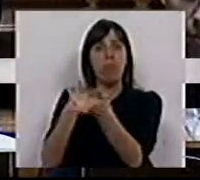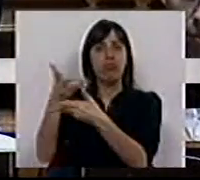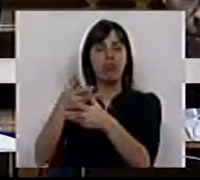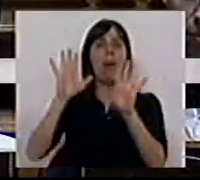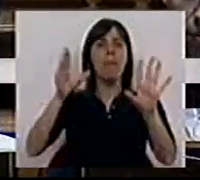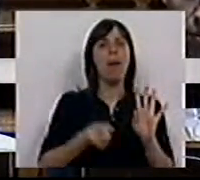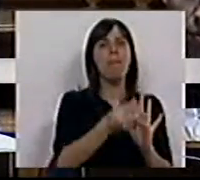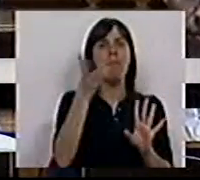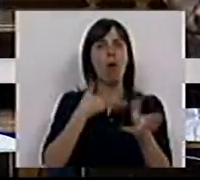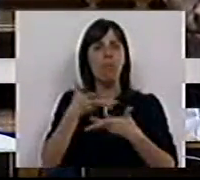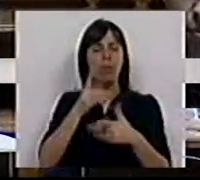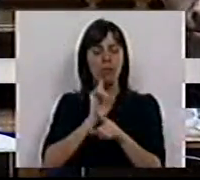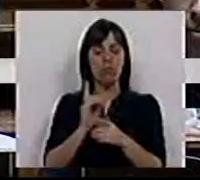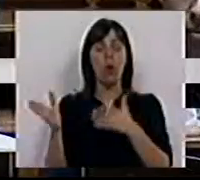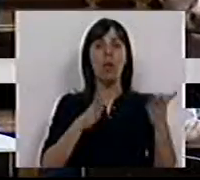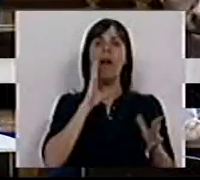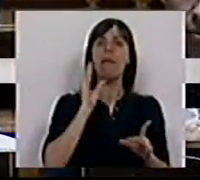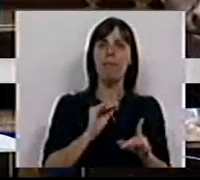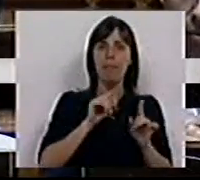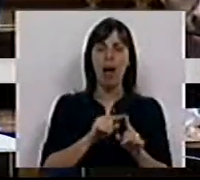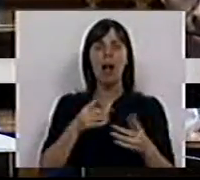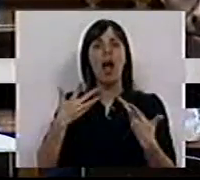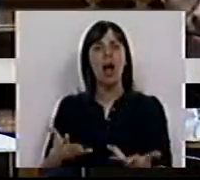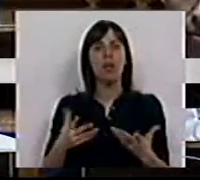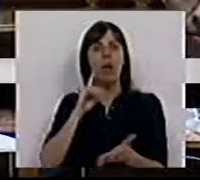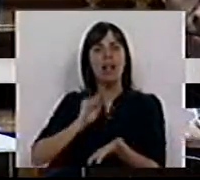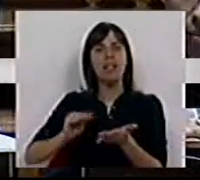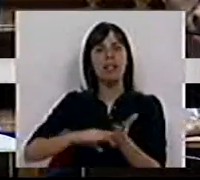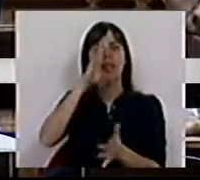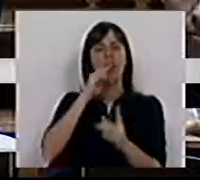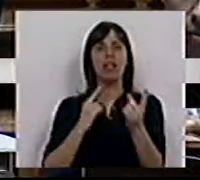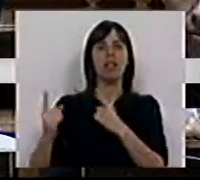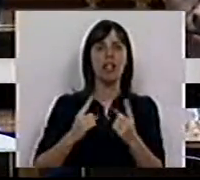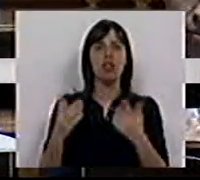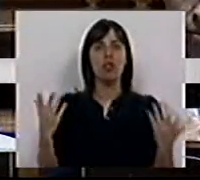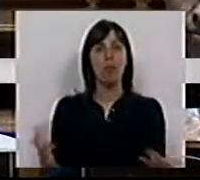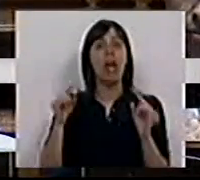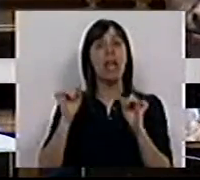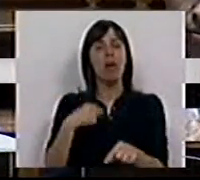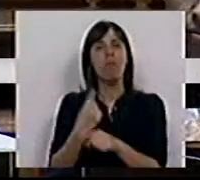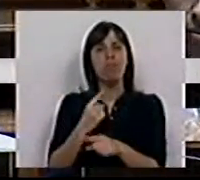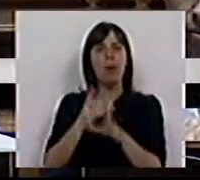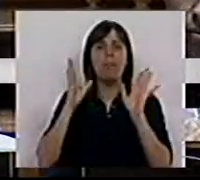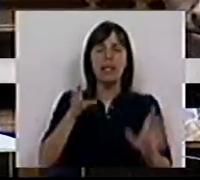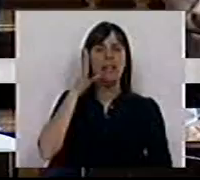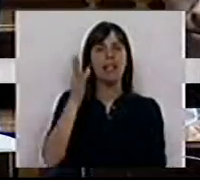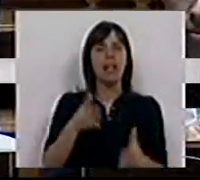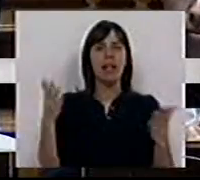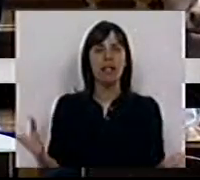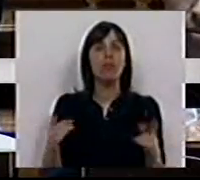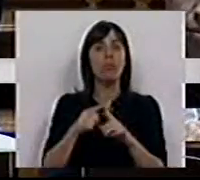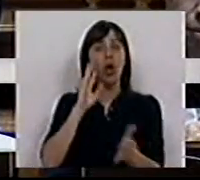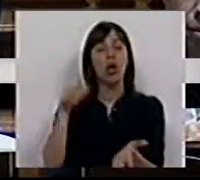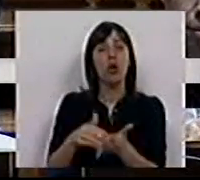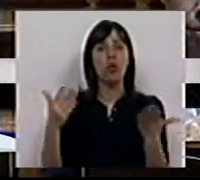Mas muitas delas negociadas pelo lado da banca, pelo atual secretário de Estado dos Transportes. E isso também tem de ser dito. Ela